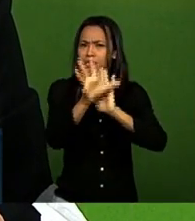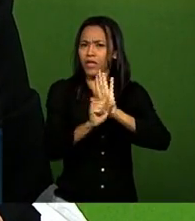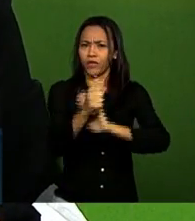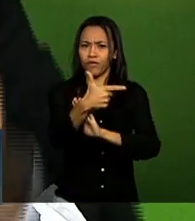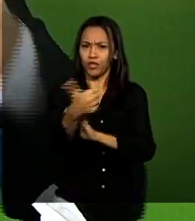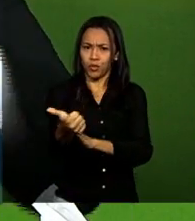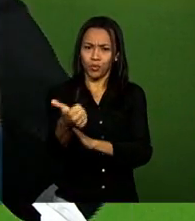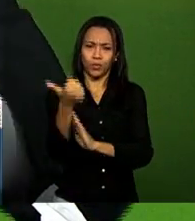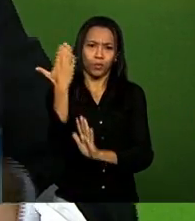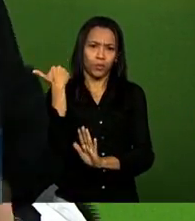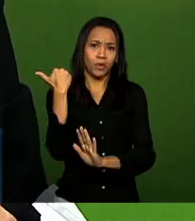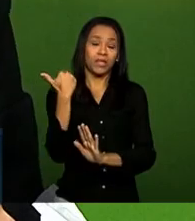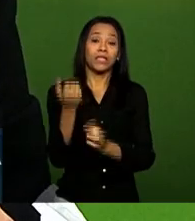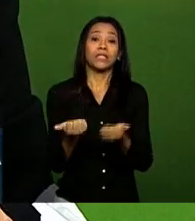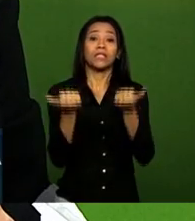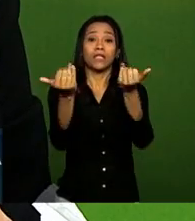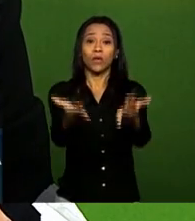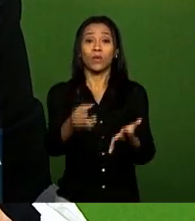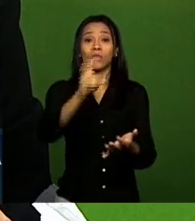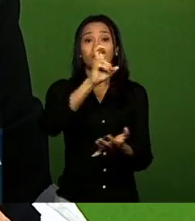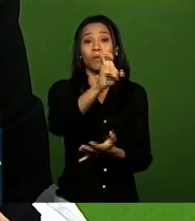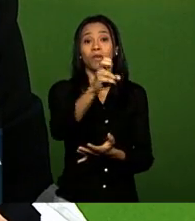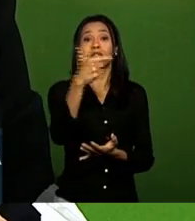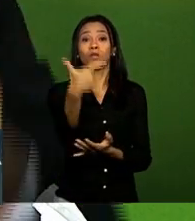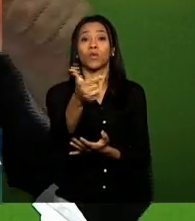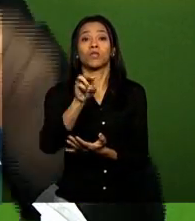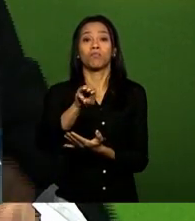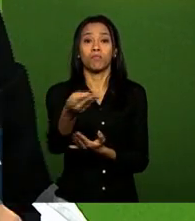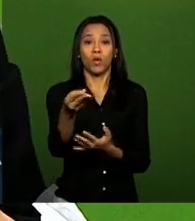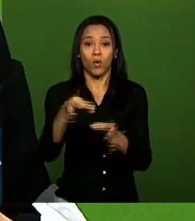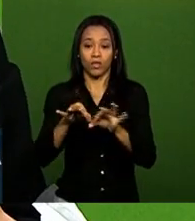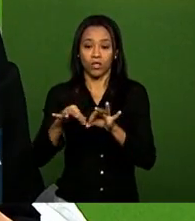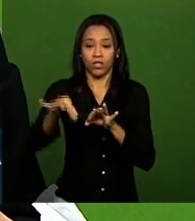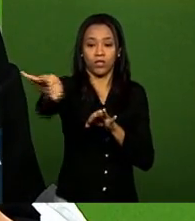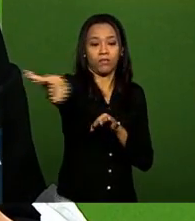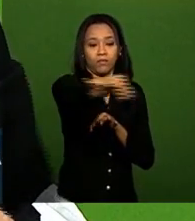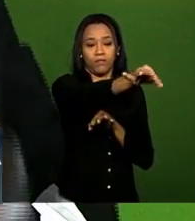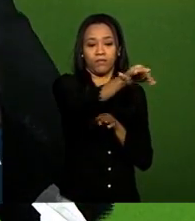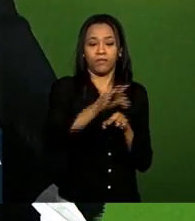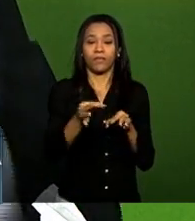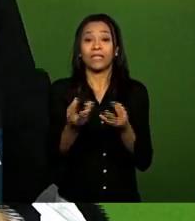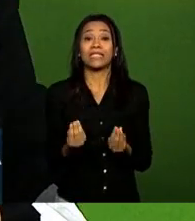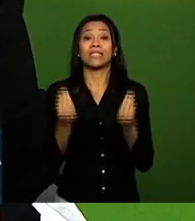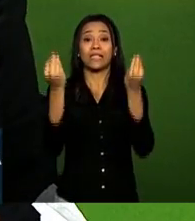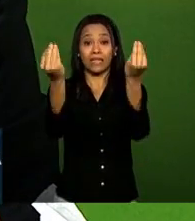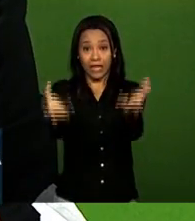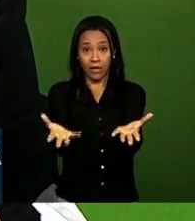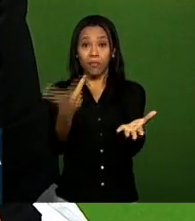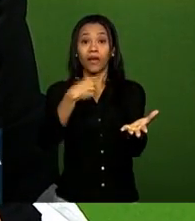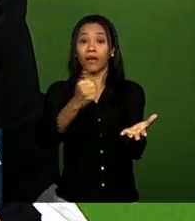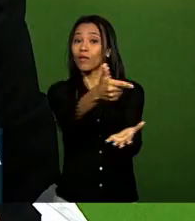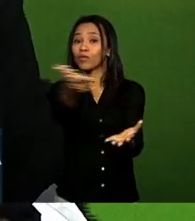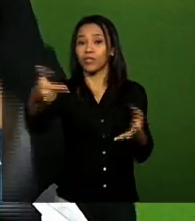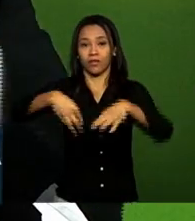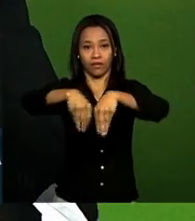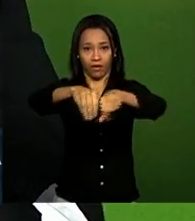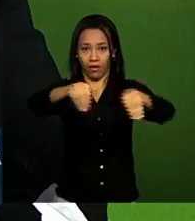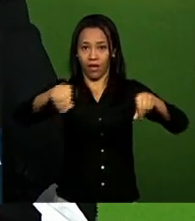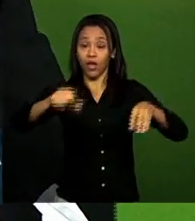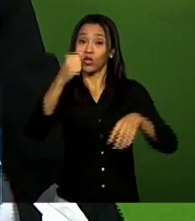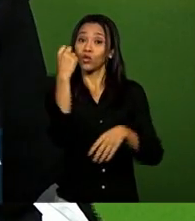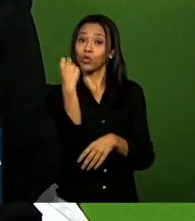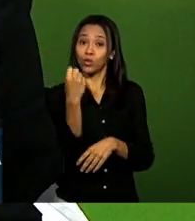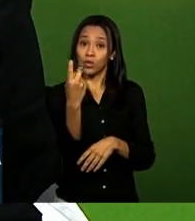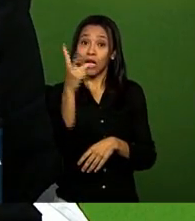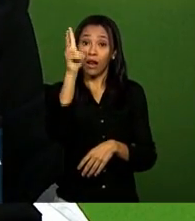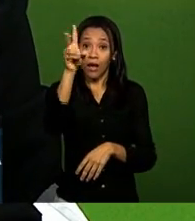entregou 52 milhões de hectares a um povo sem terra como nós fizemos dois estados de São Paulo dois